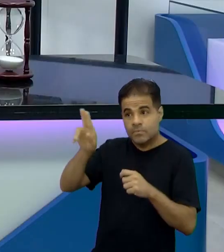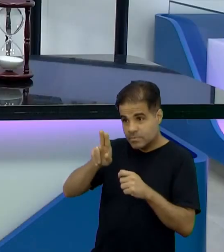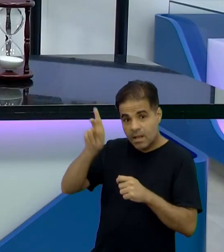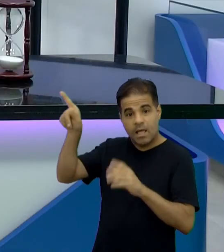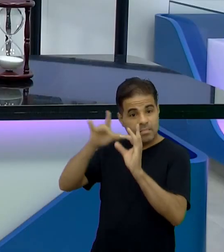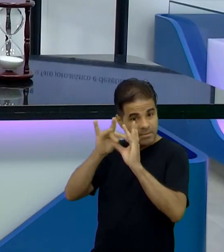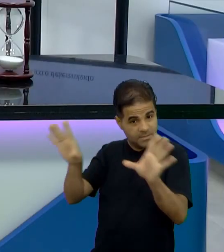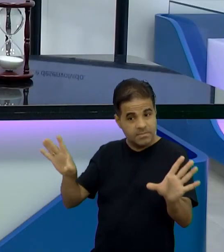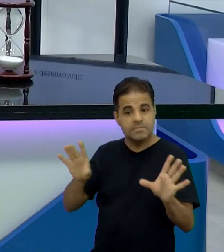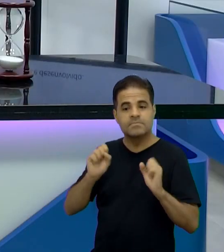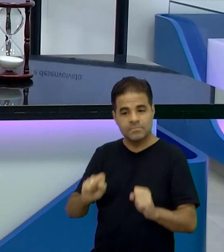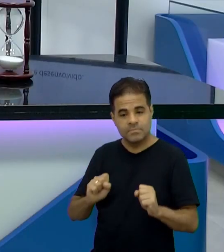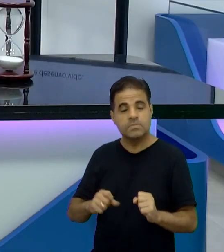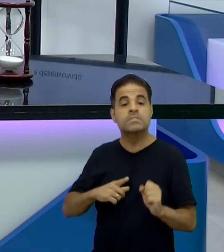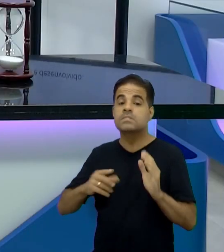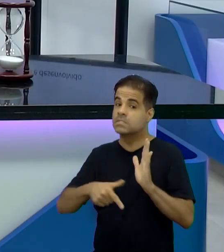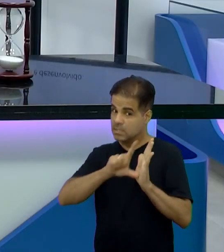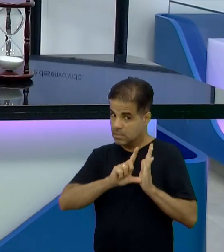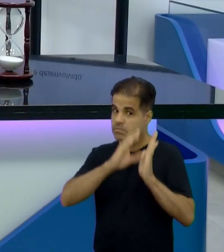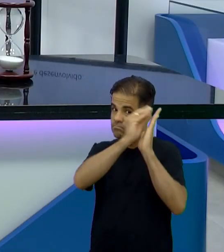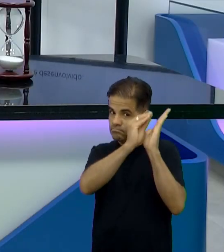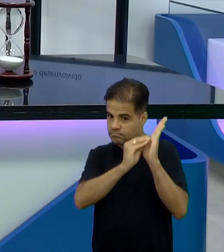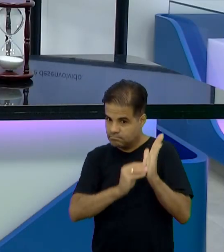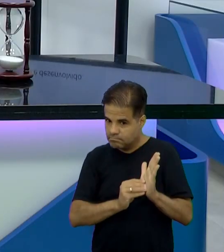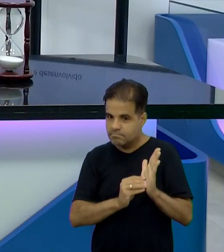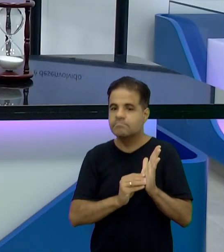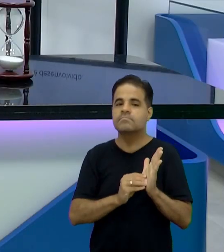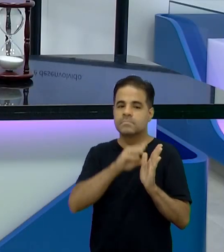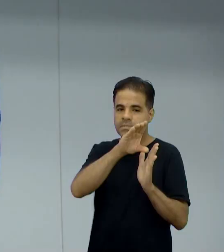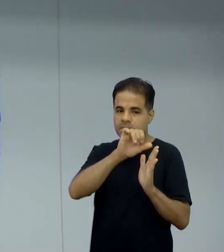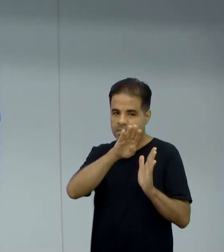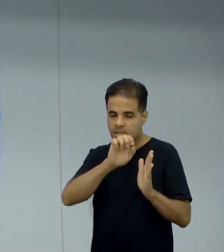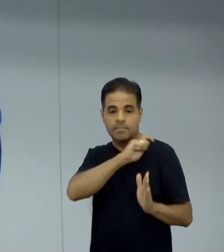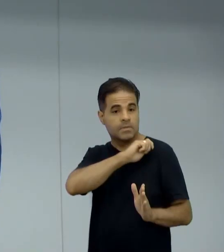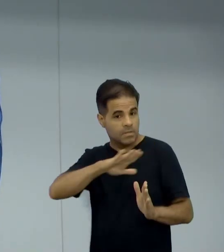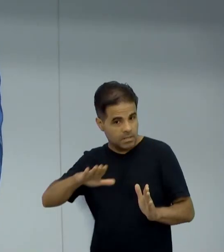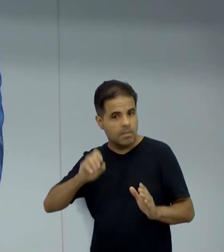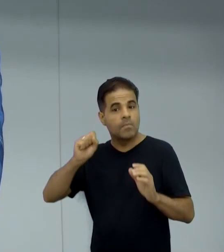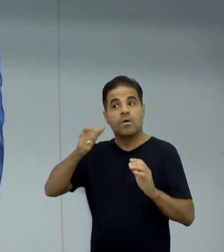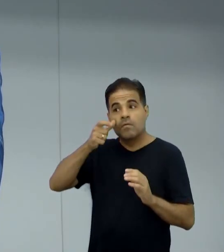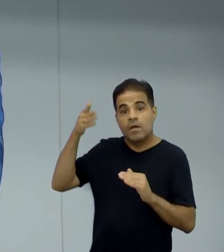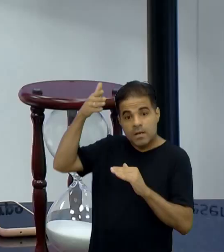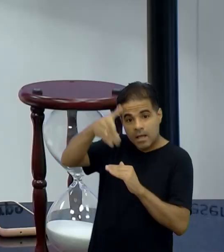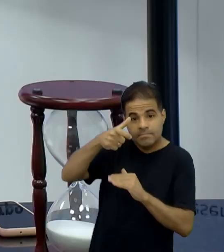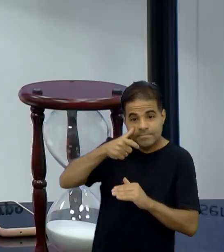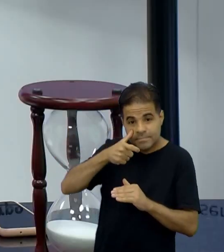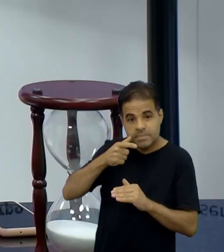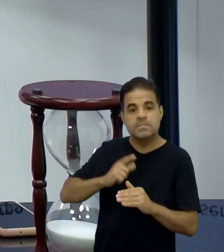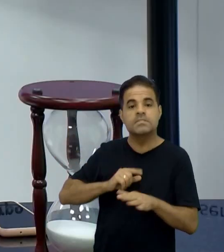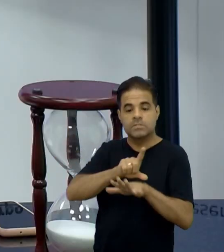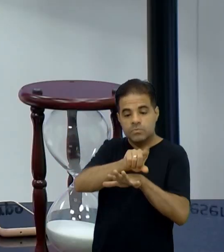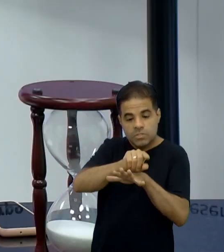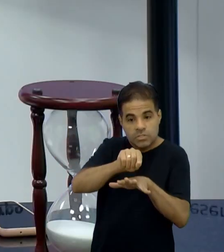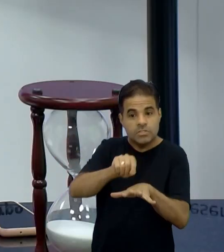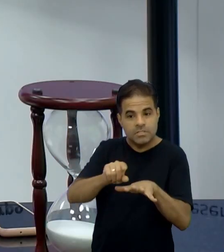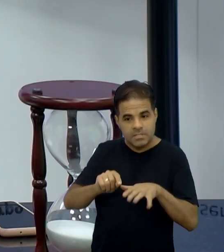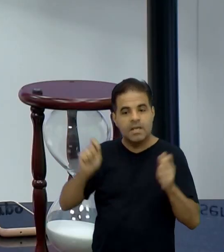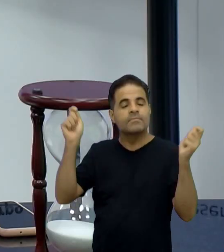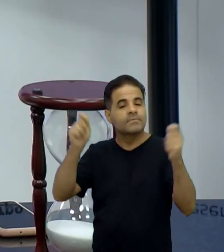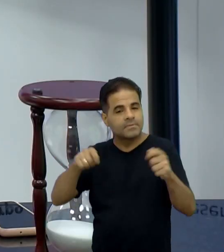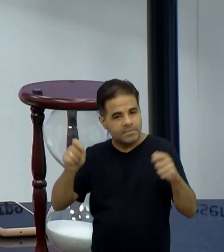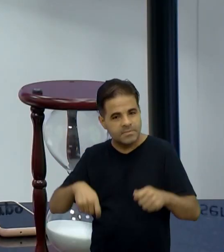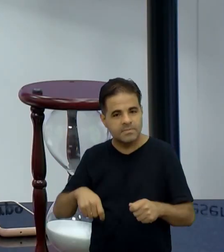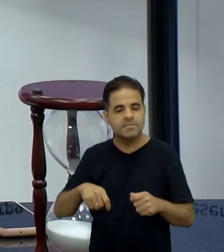professor Kleber? Sim, tem os agendamentos, né? Tem os agendamentos, do CIEB que os alunos isso. podem frequentar, sim. E tem os itinerários também, né? Também.